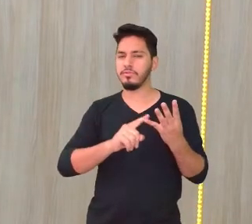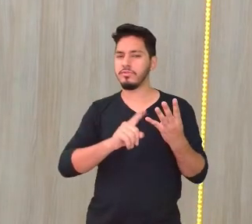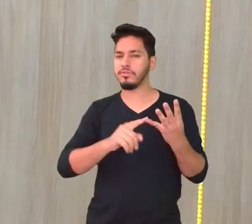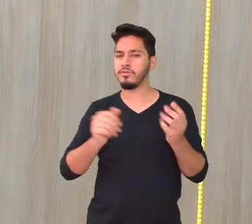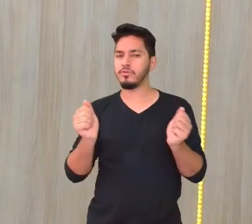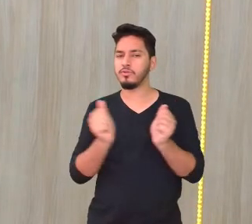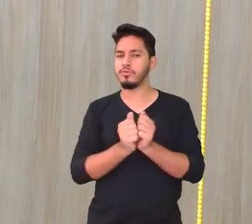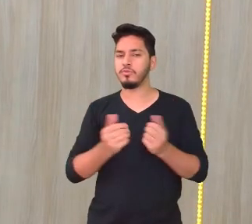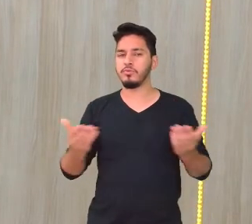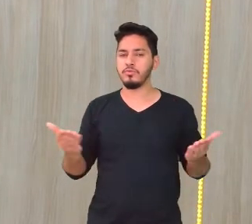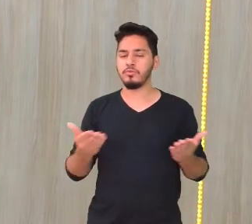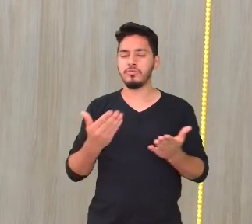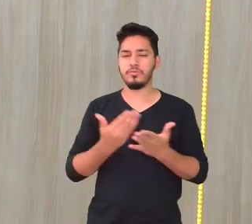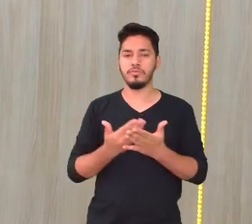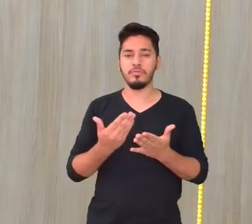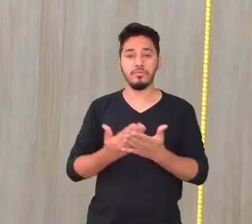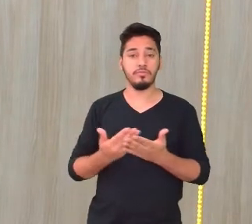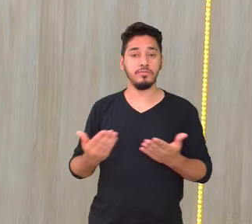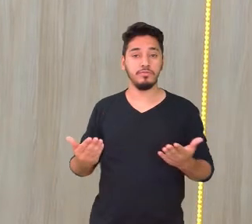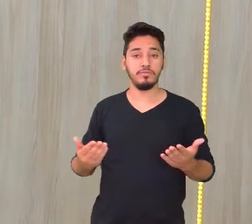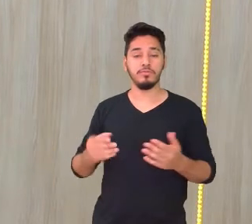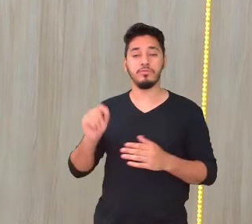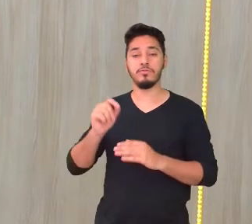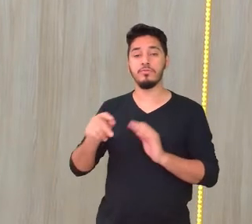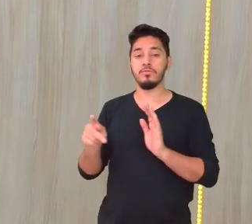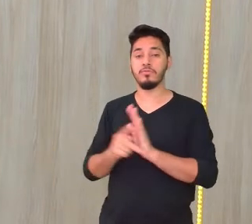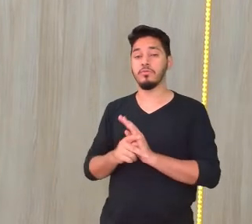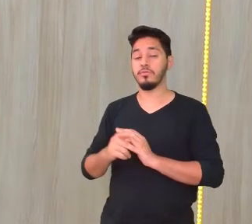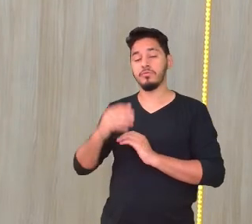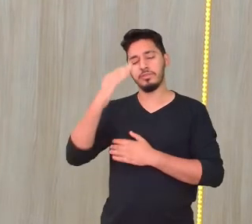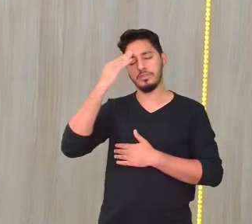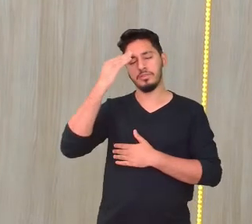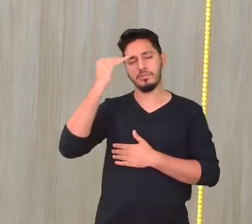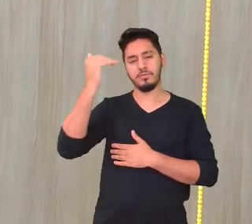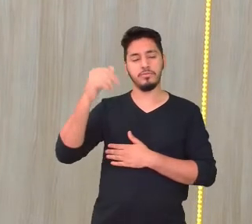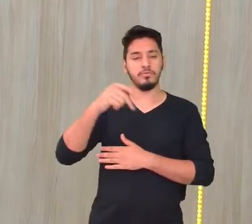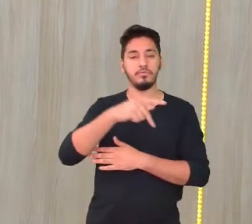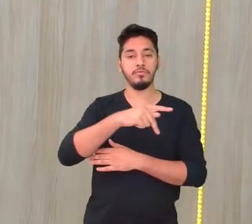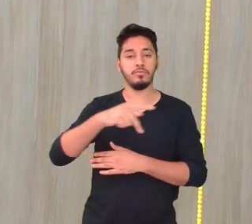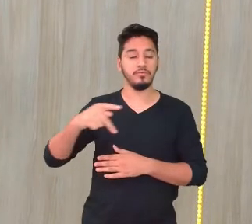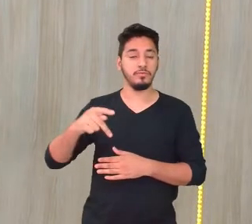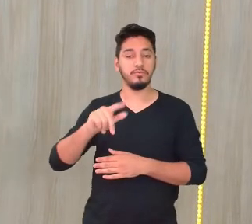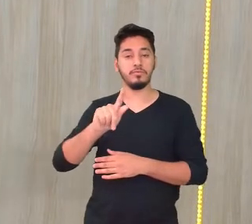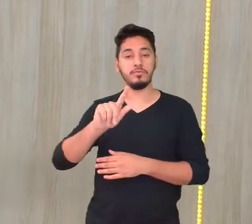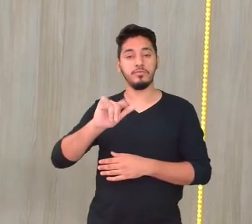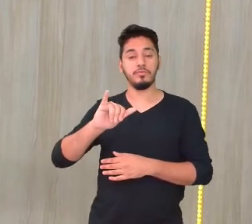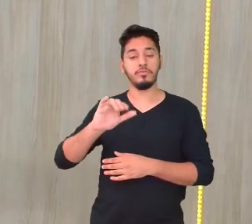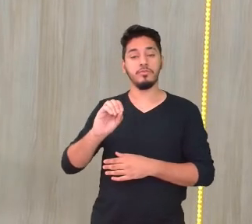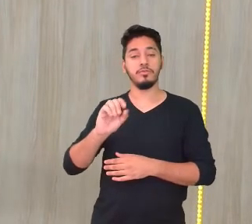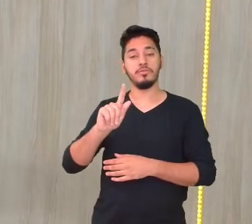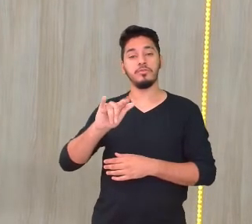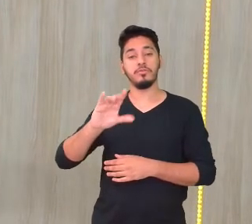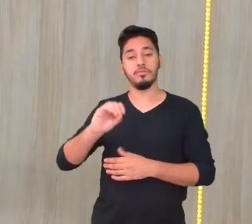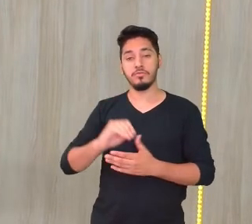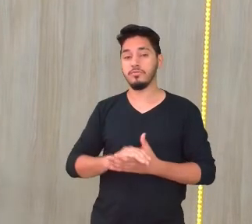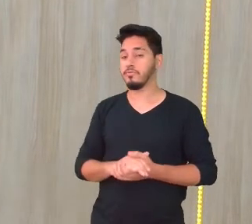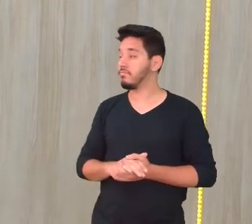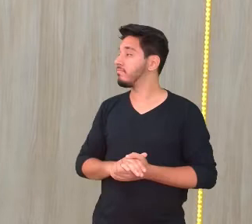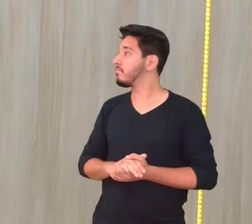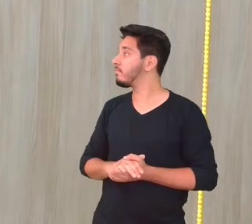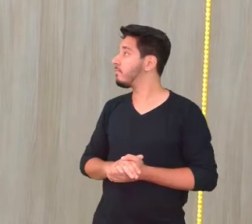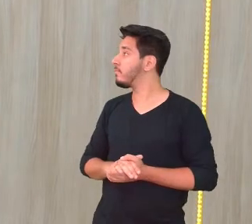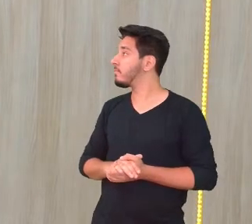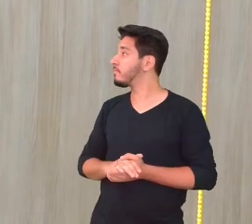comigo nessa aula, o sapiensíssimo professor Giorgio, ele ali, professor